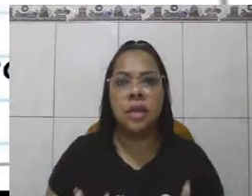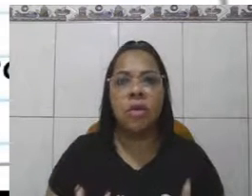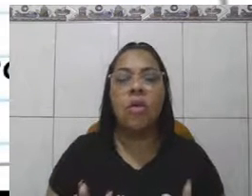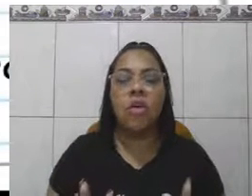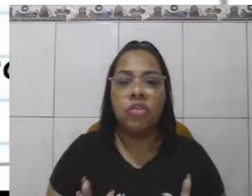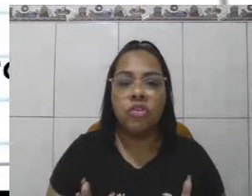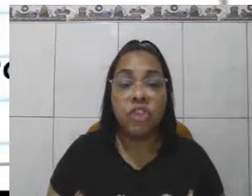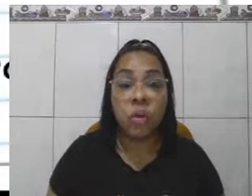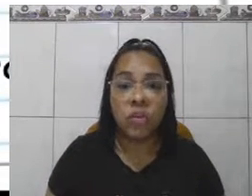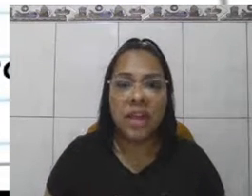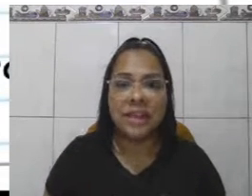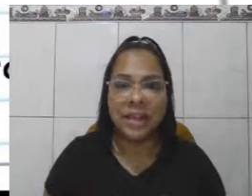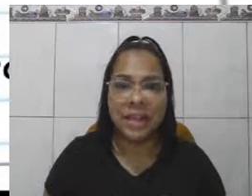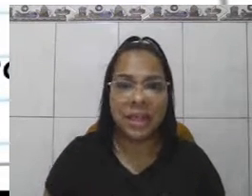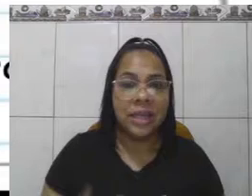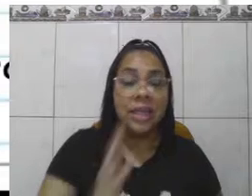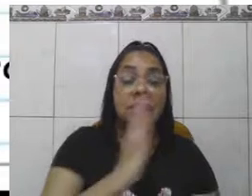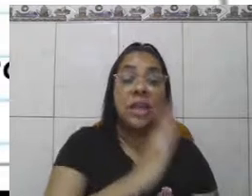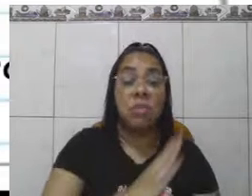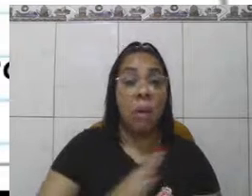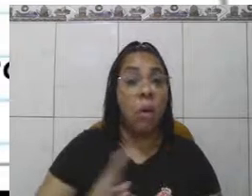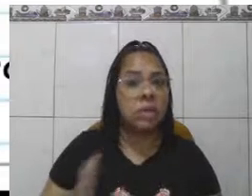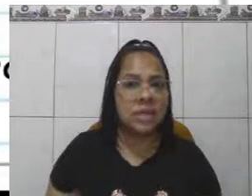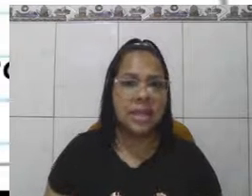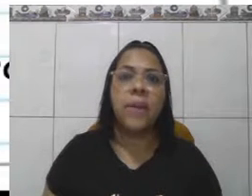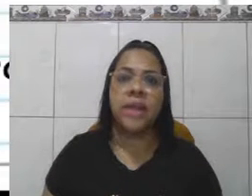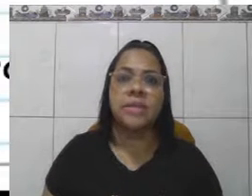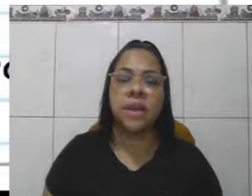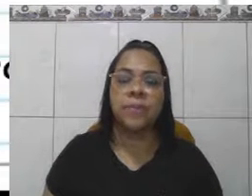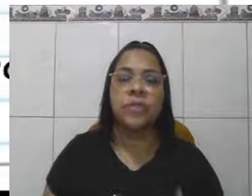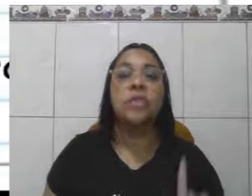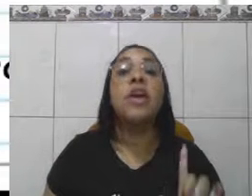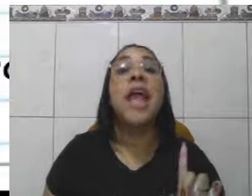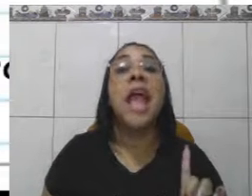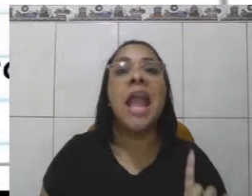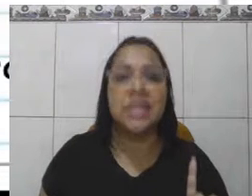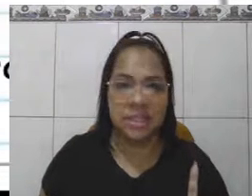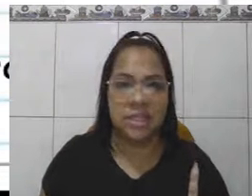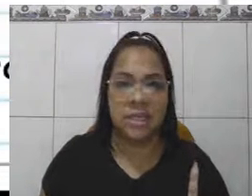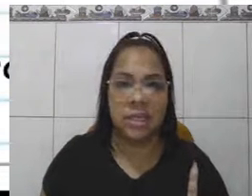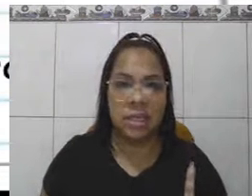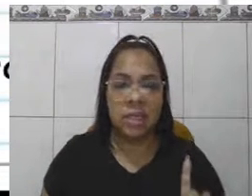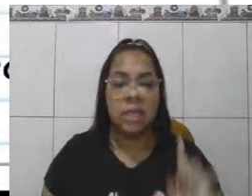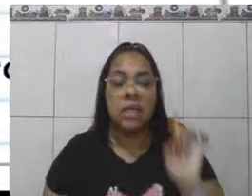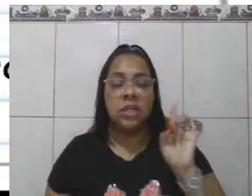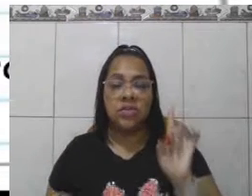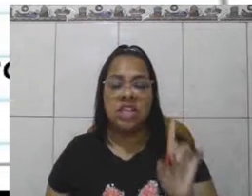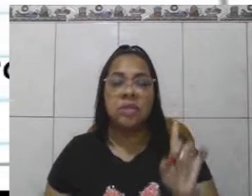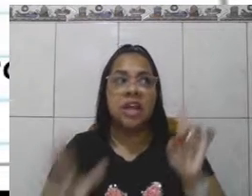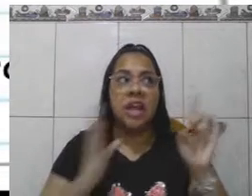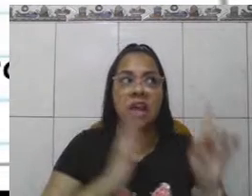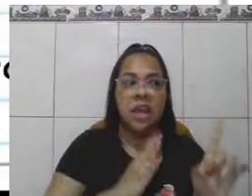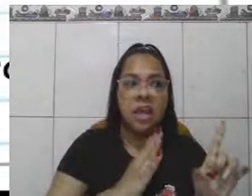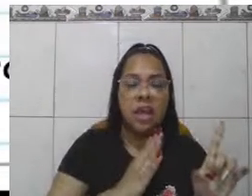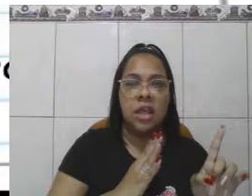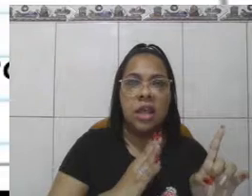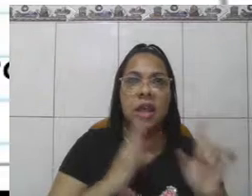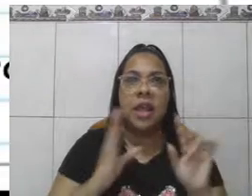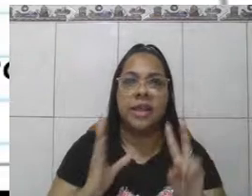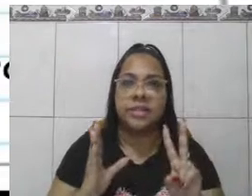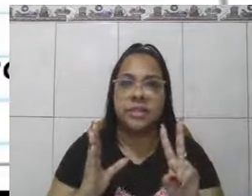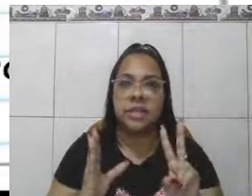E. Chegou na letra E, tem uma outra sequência, S. Então, já sabe que é